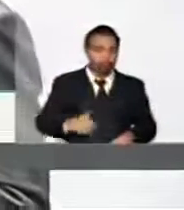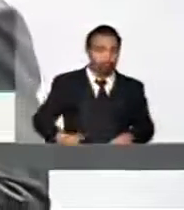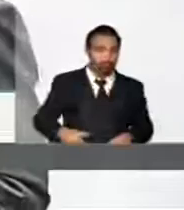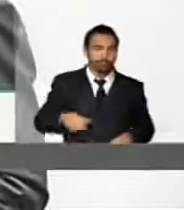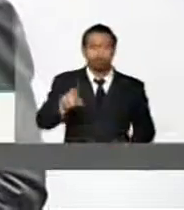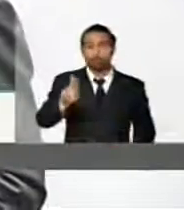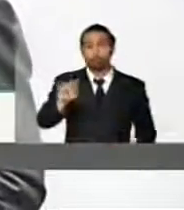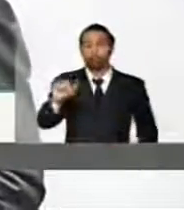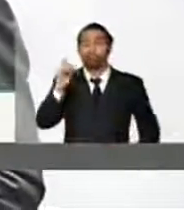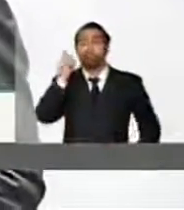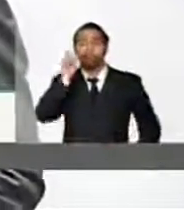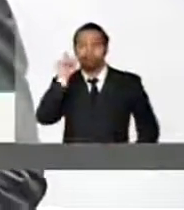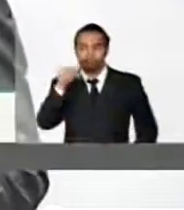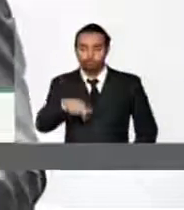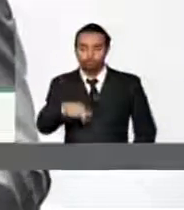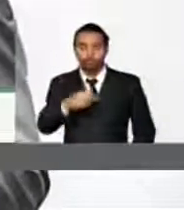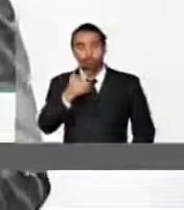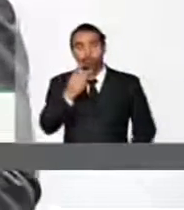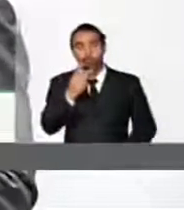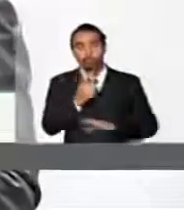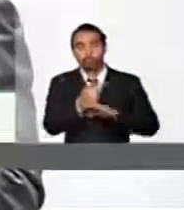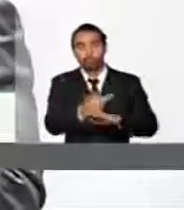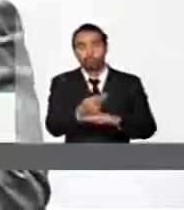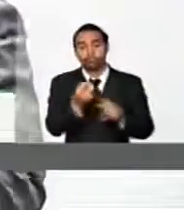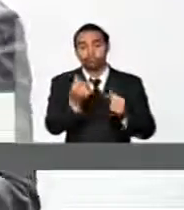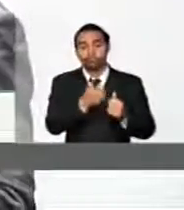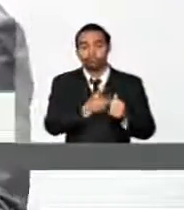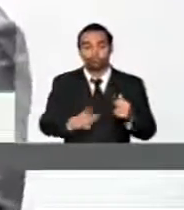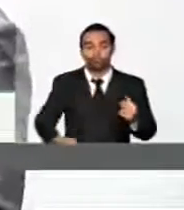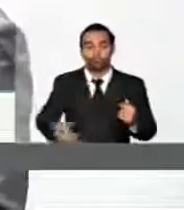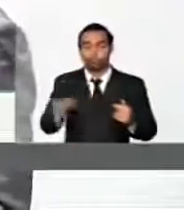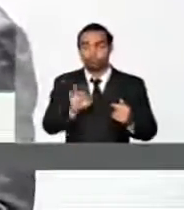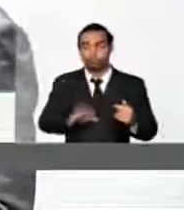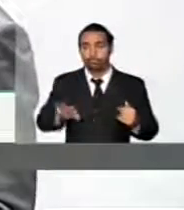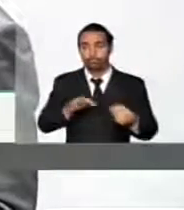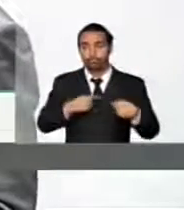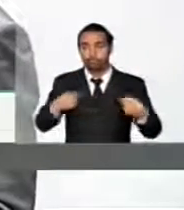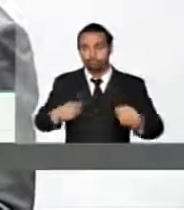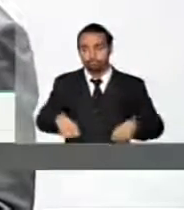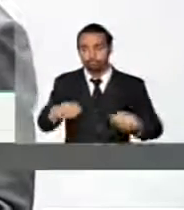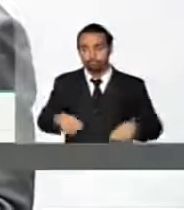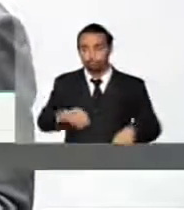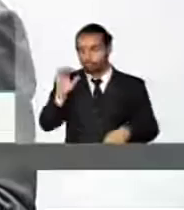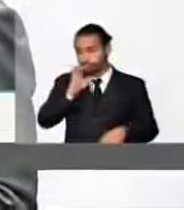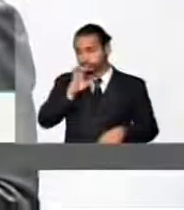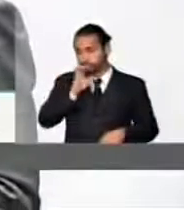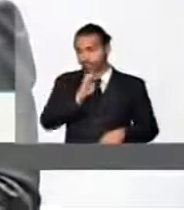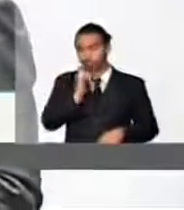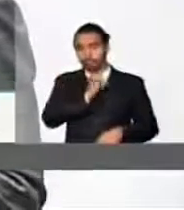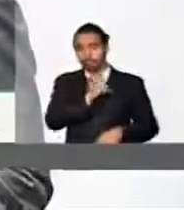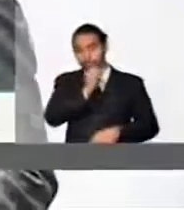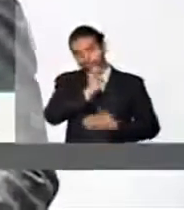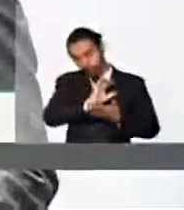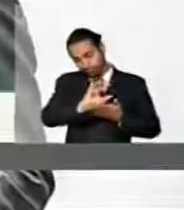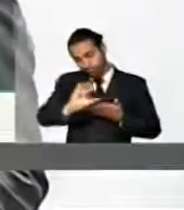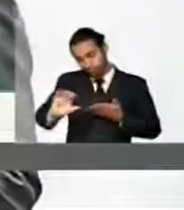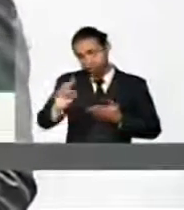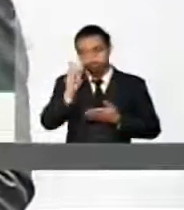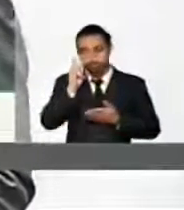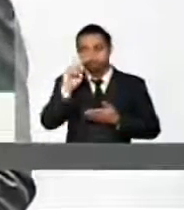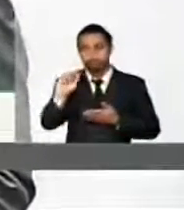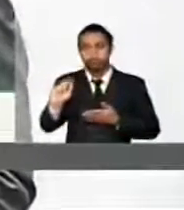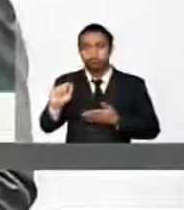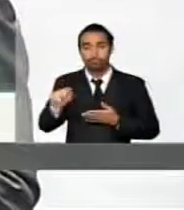aqui buscando recursos e o governo federal precisa rapidamente garantir esses recursos para que a